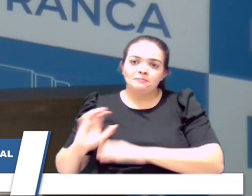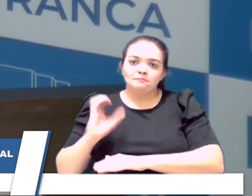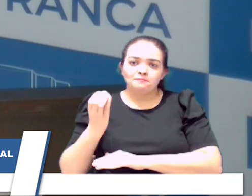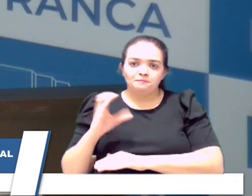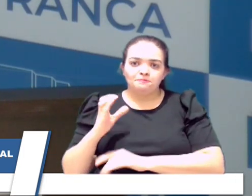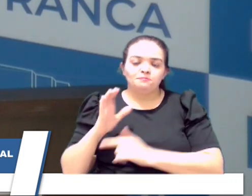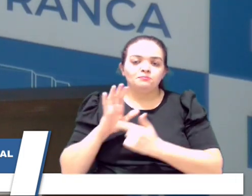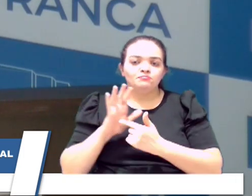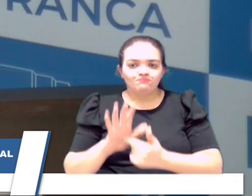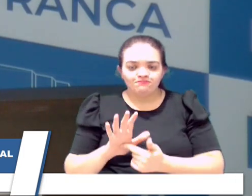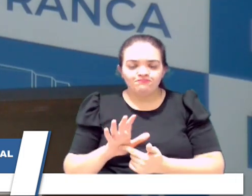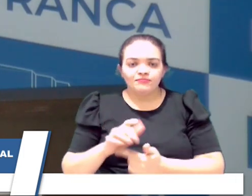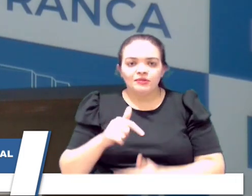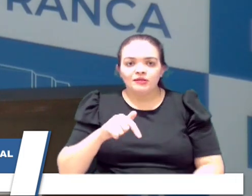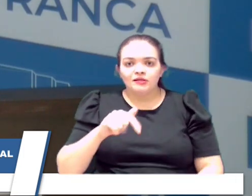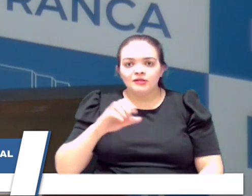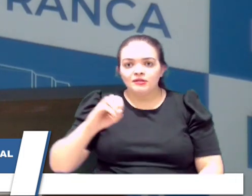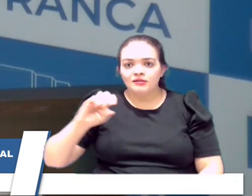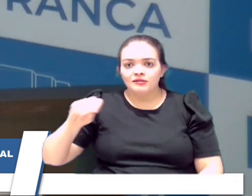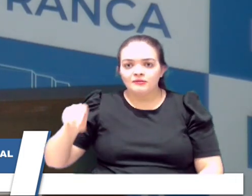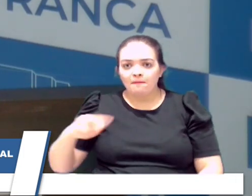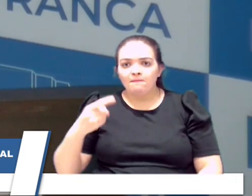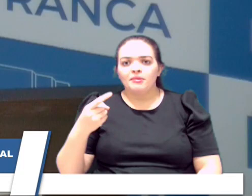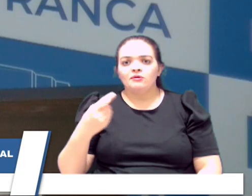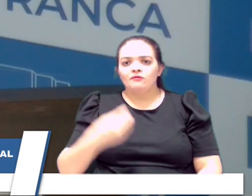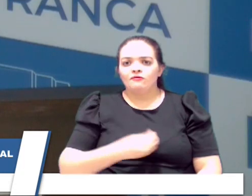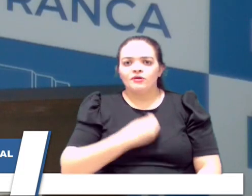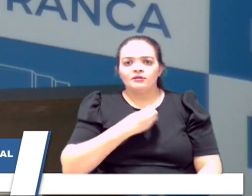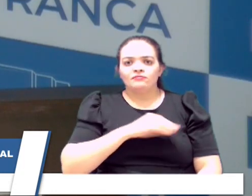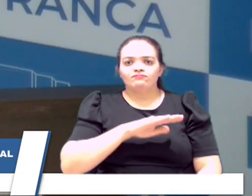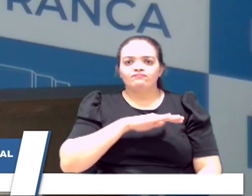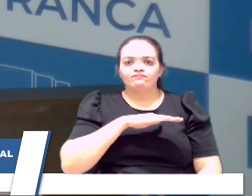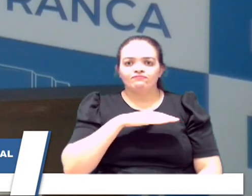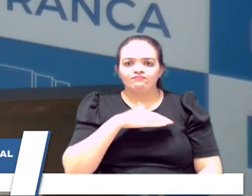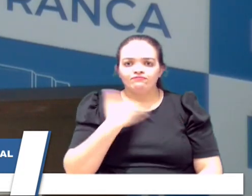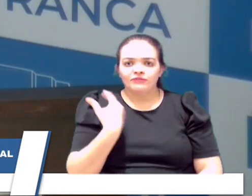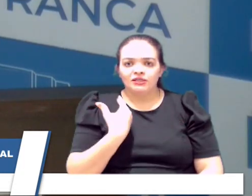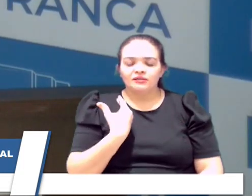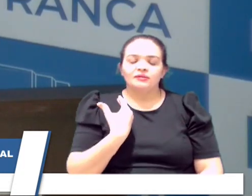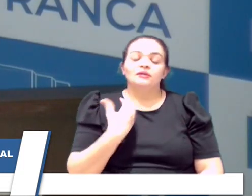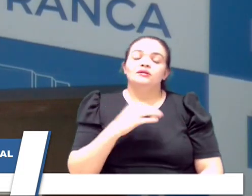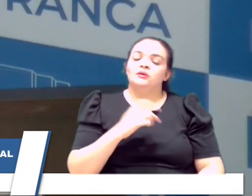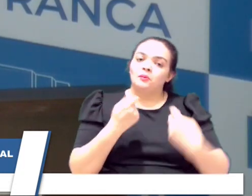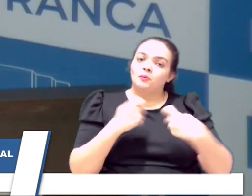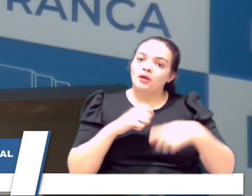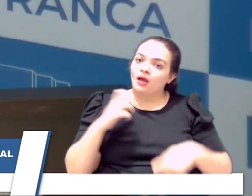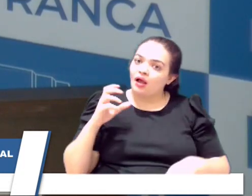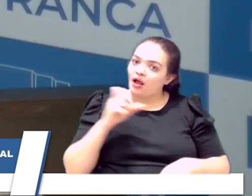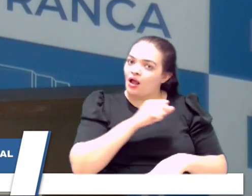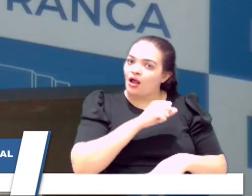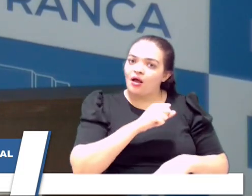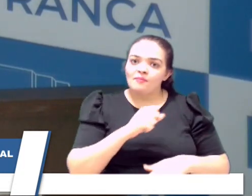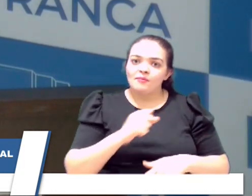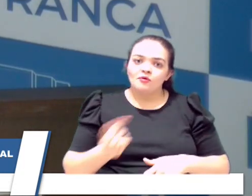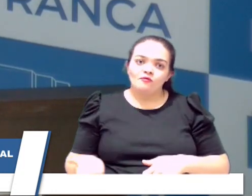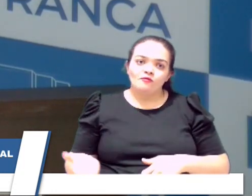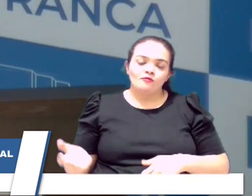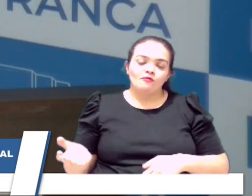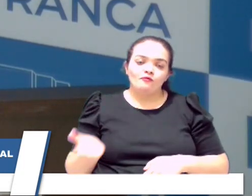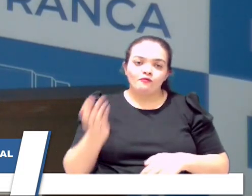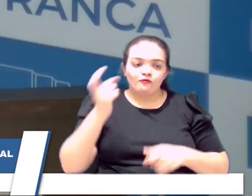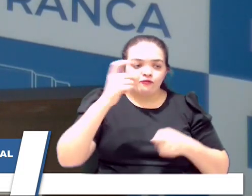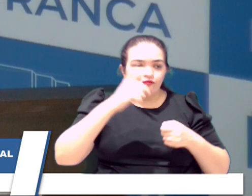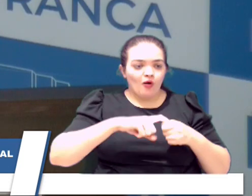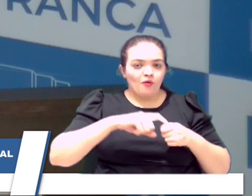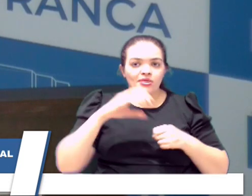trouxe 700 mil vidas que foram embora. Então, nós precisamos imediatamente retomar o poder da ciência brasileira.